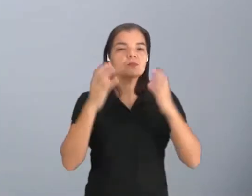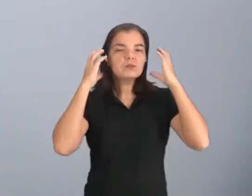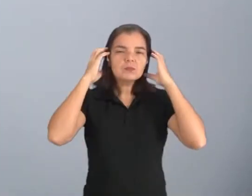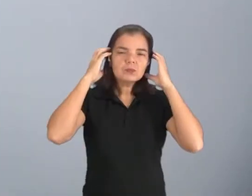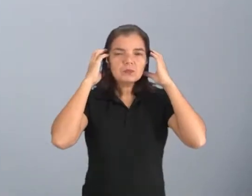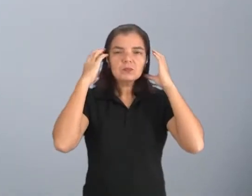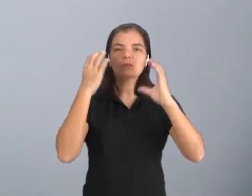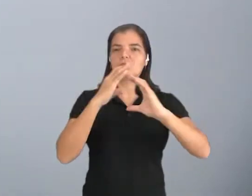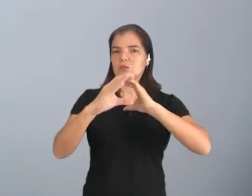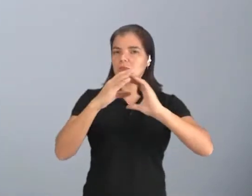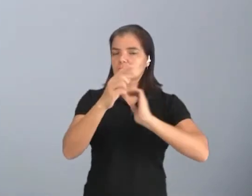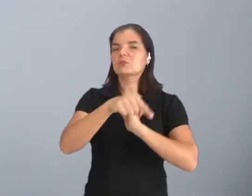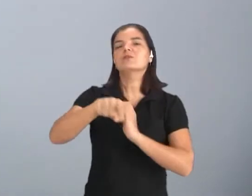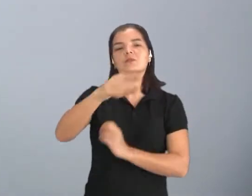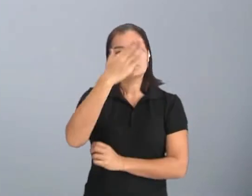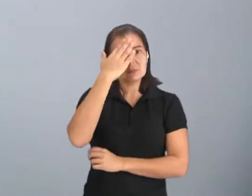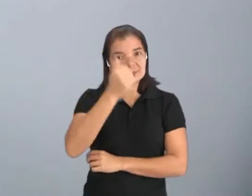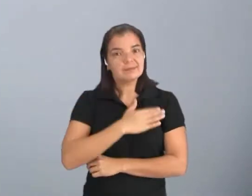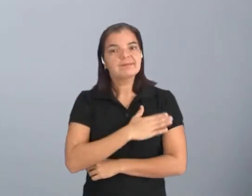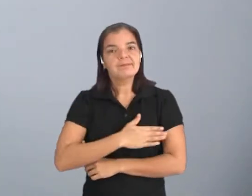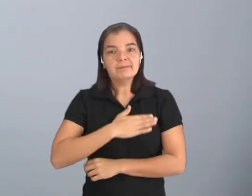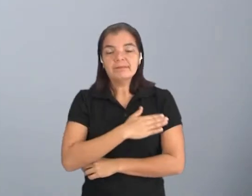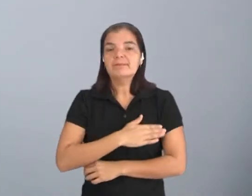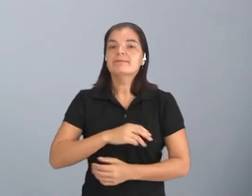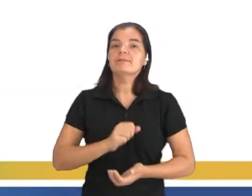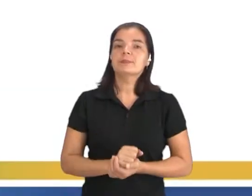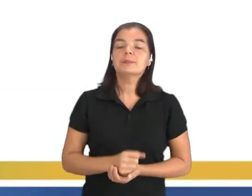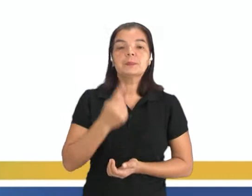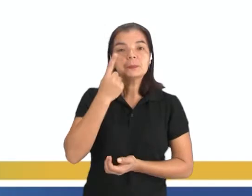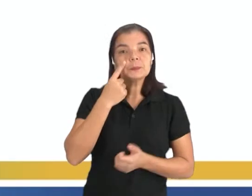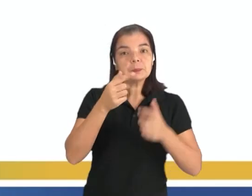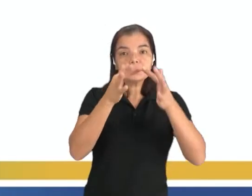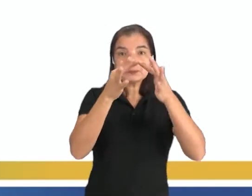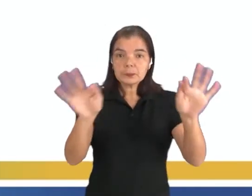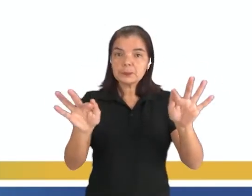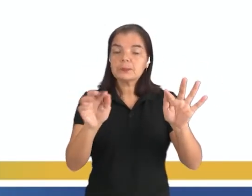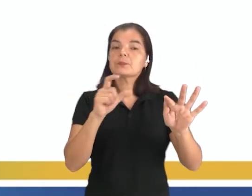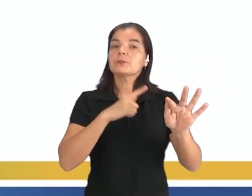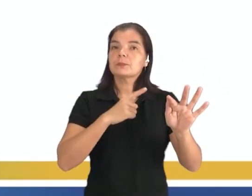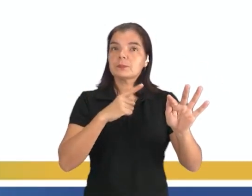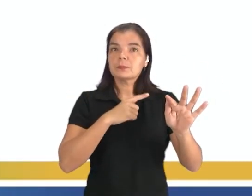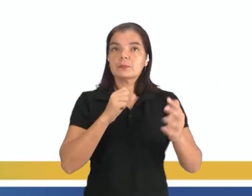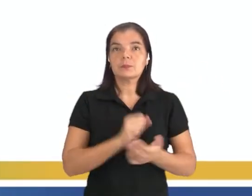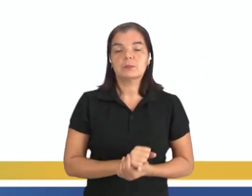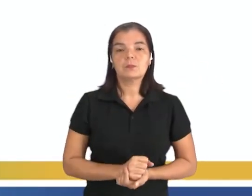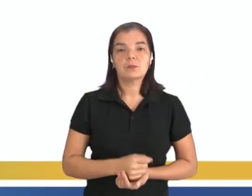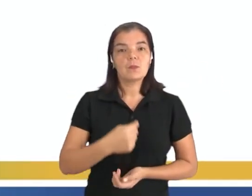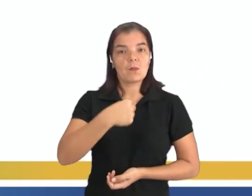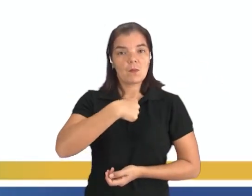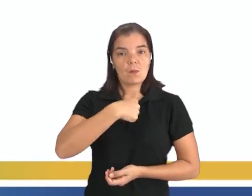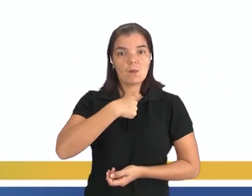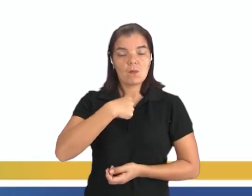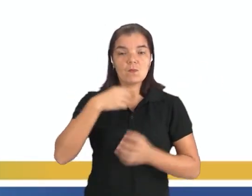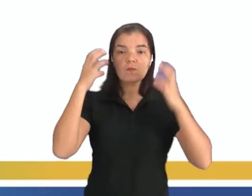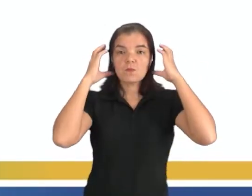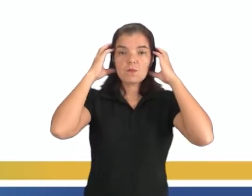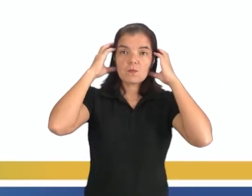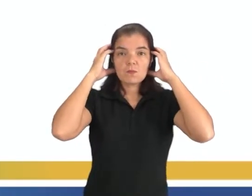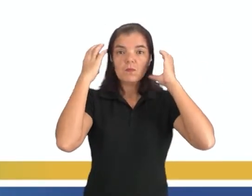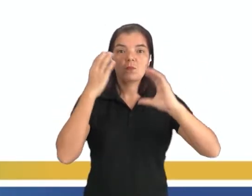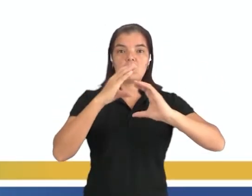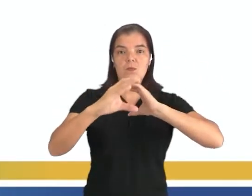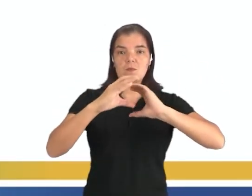sei que vocês também gostam de ouvir músicas. Então, olha só. Na primeira frase, nós temos a seguinte formação. Eu ouço